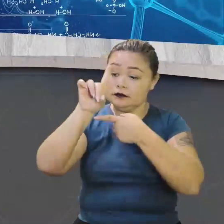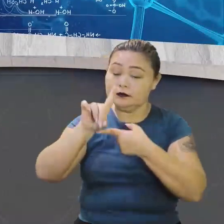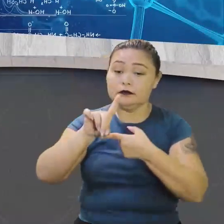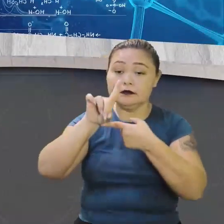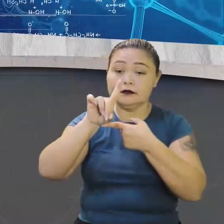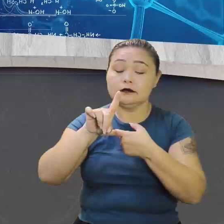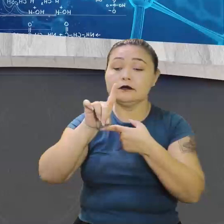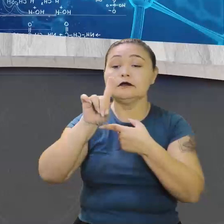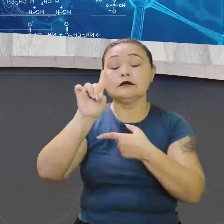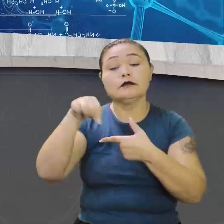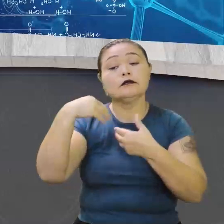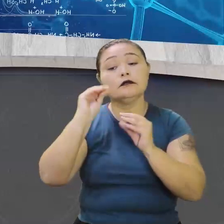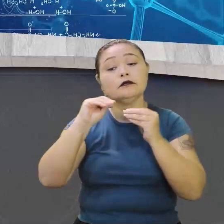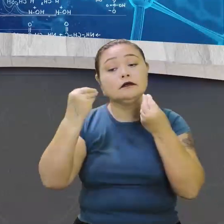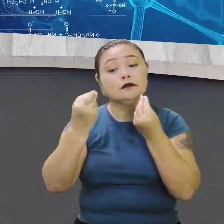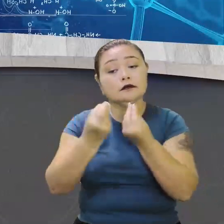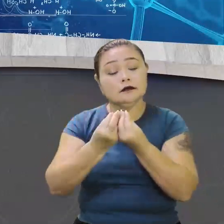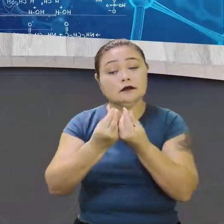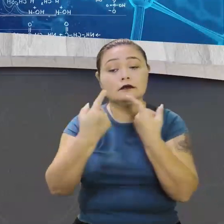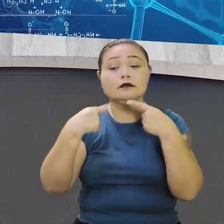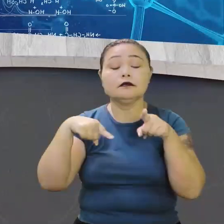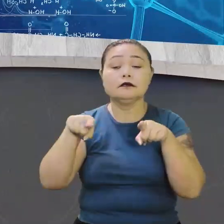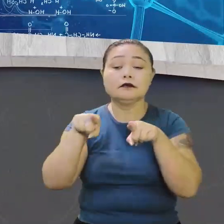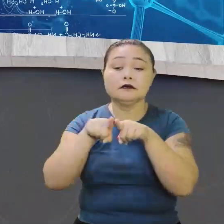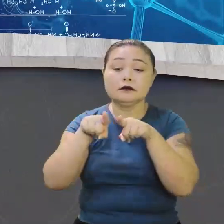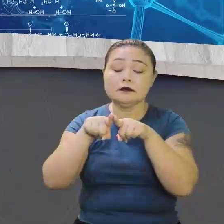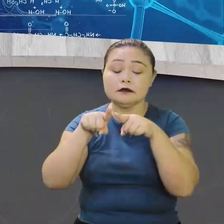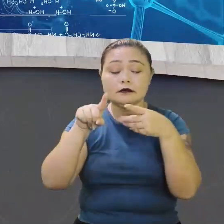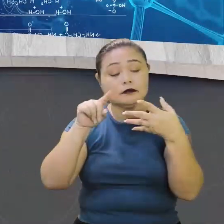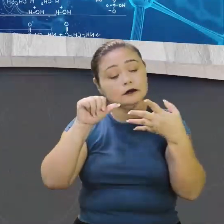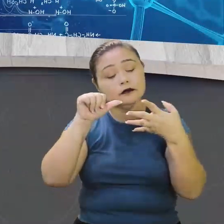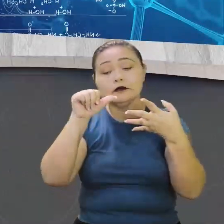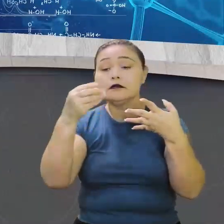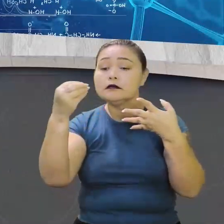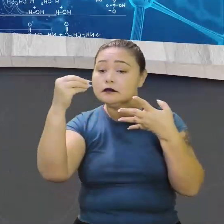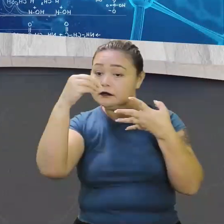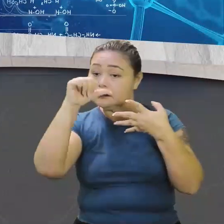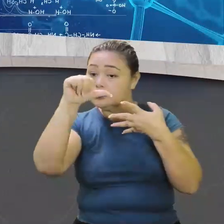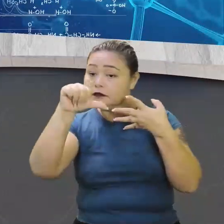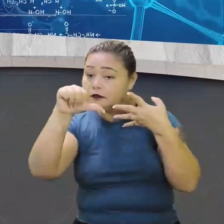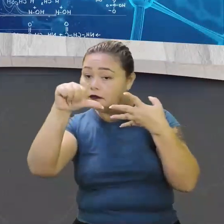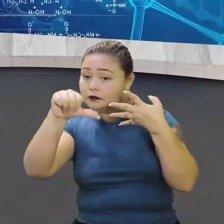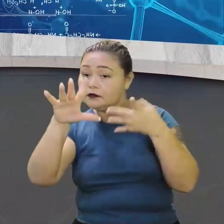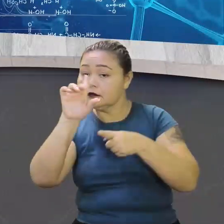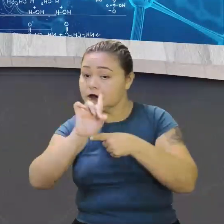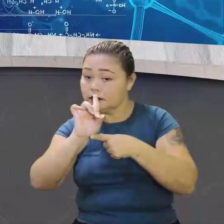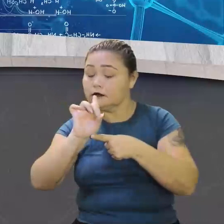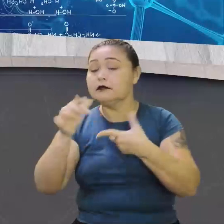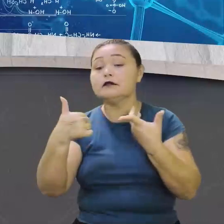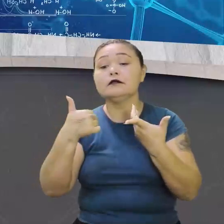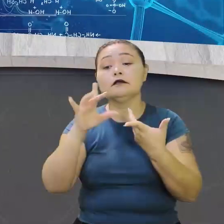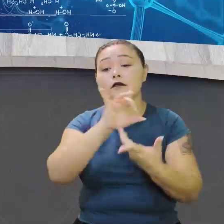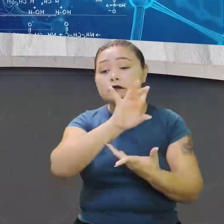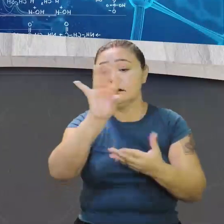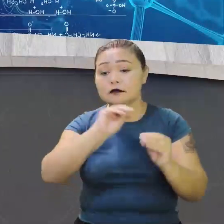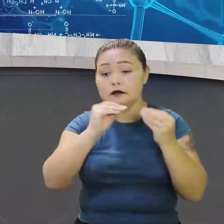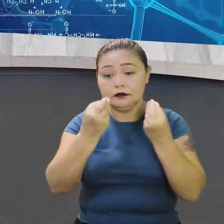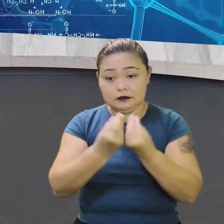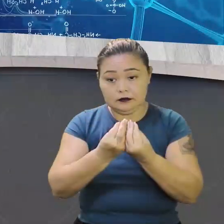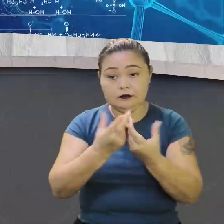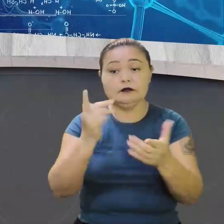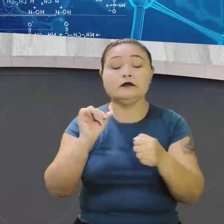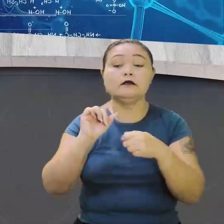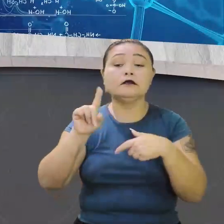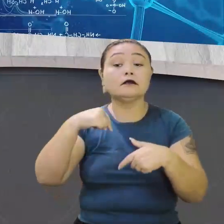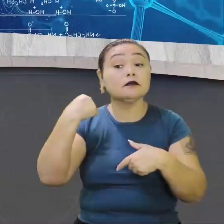das substâncias e os fatores que alteram a densidade de uma substância, tá joia? Para isso, vamos